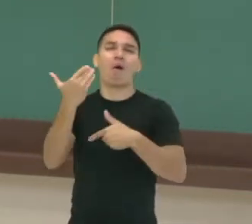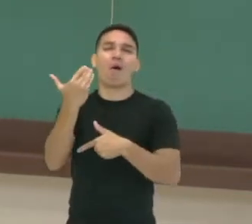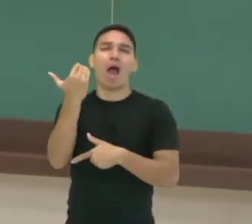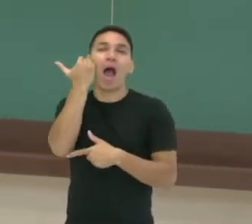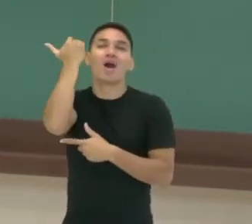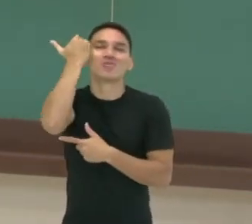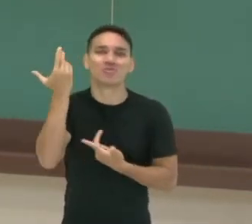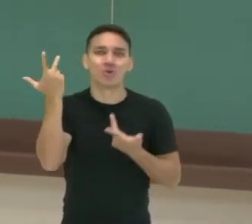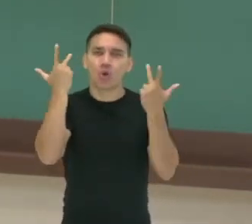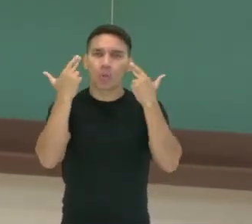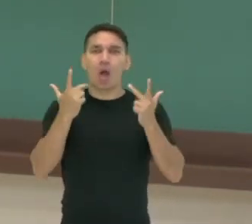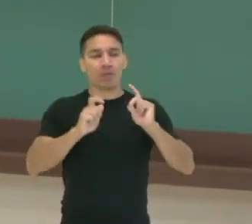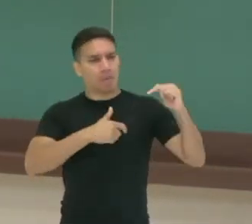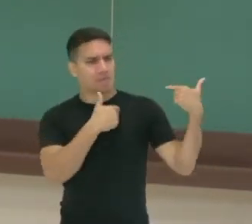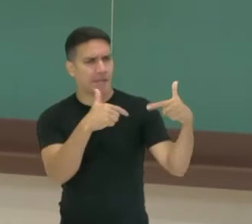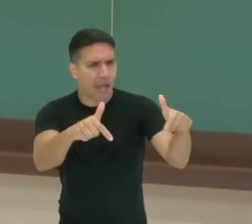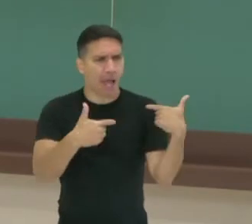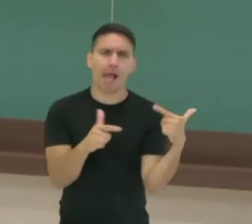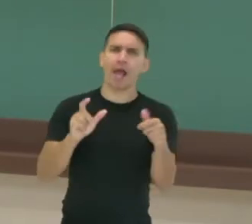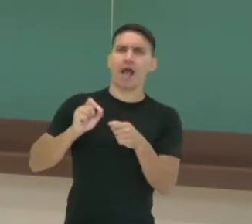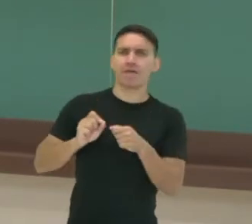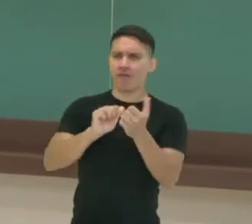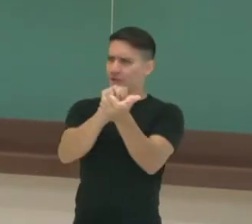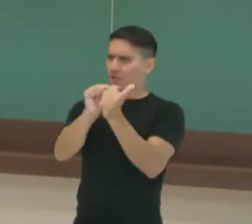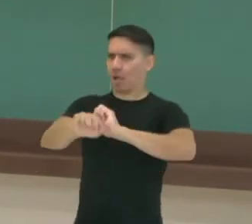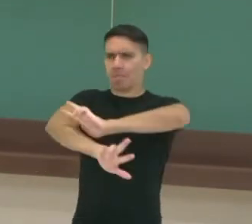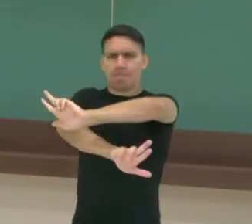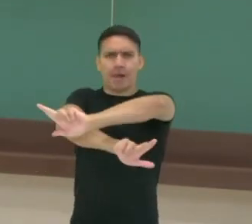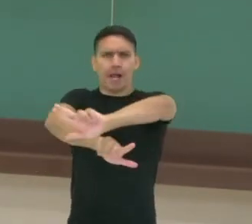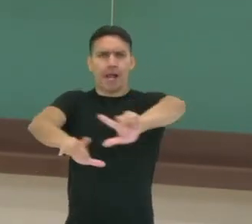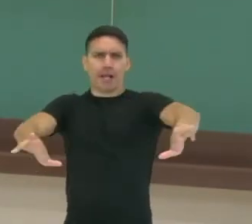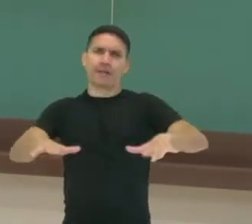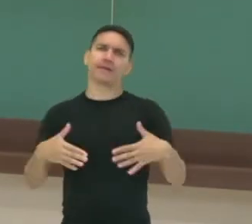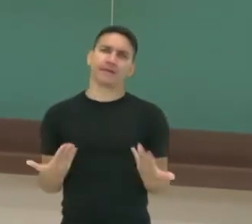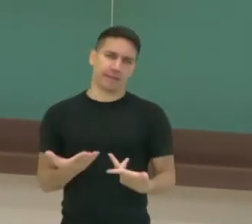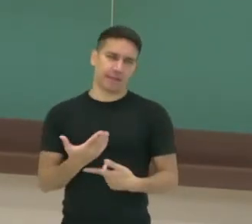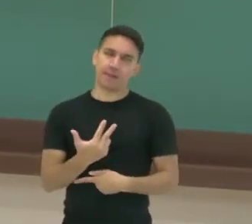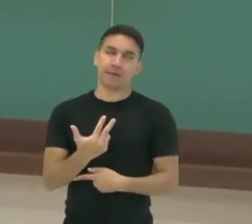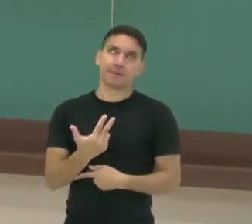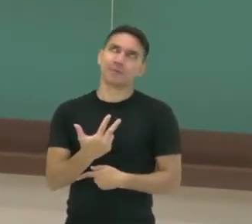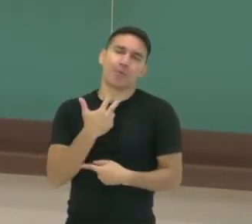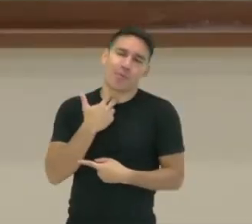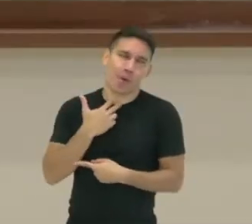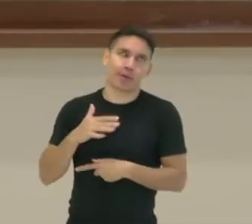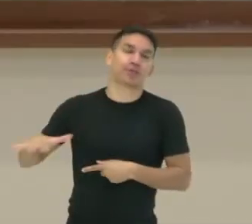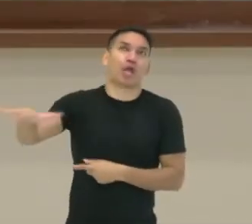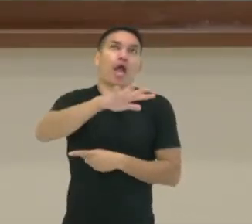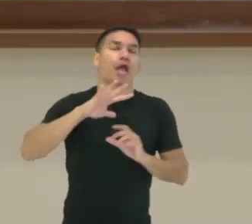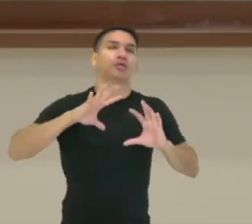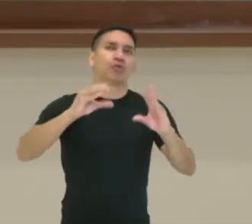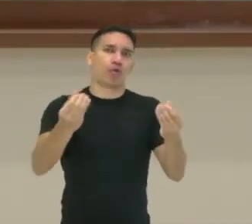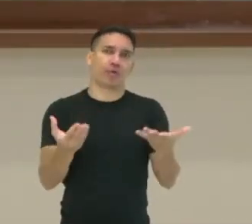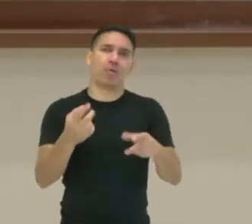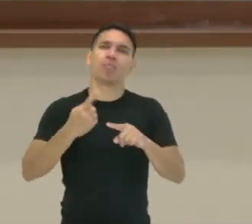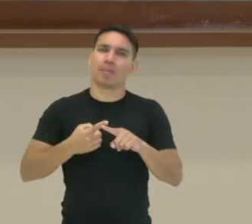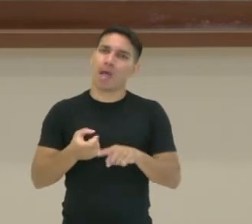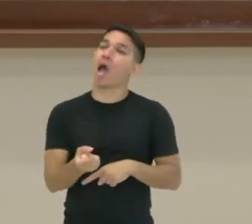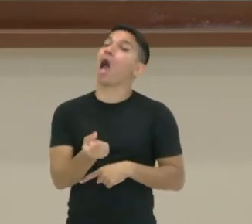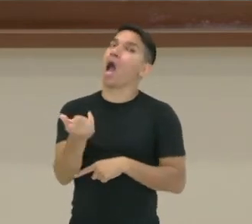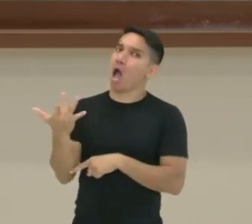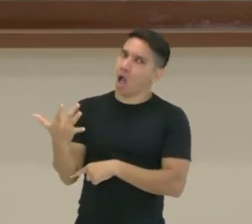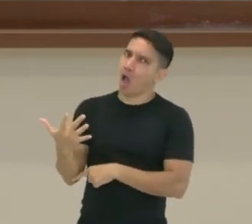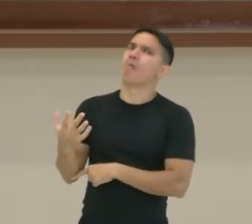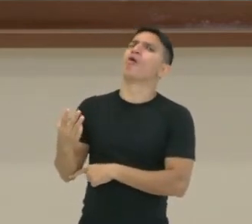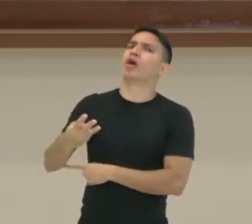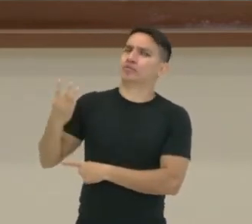que trabalha, que pratica um esporte. Embora a gente não pode generalizar, porque existem pessoas da terceira idade